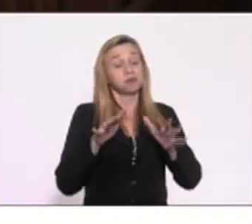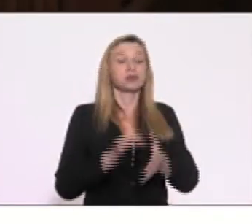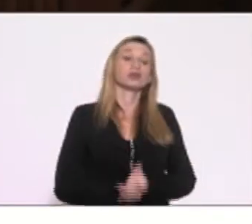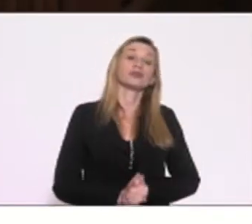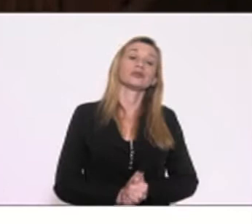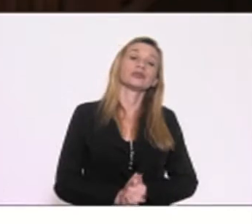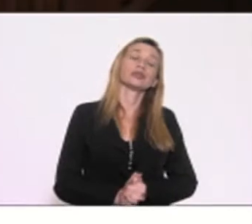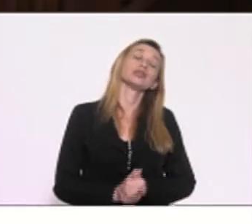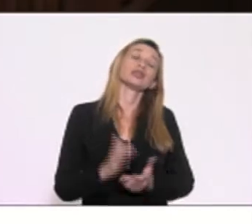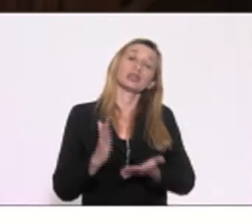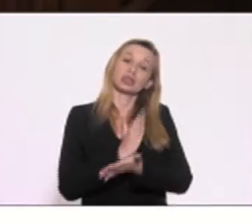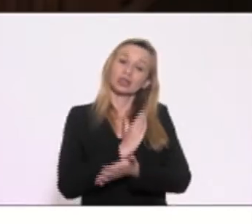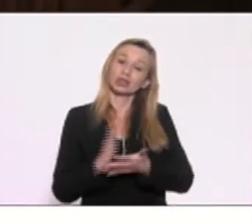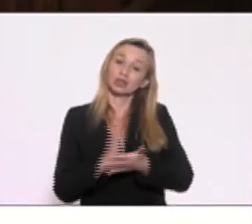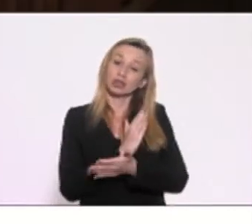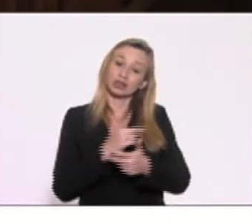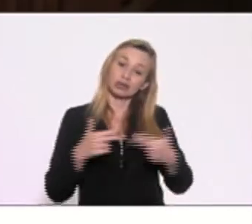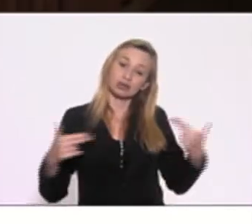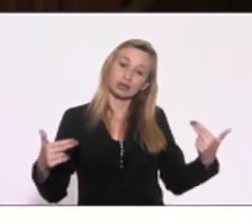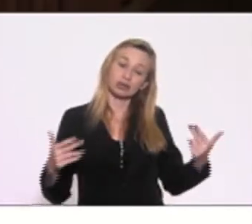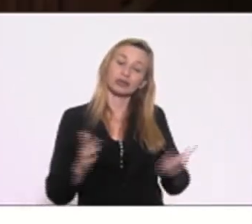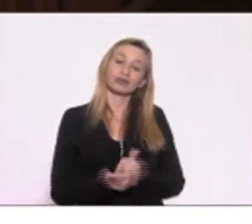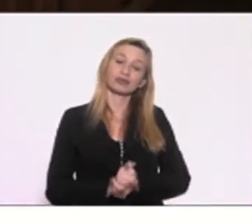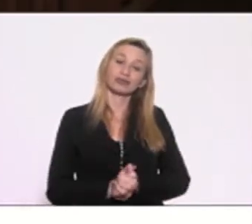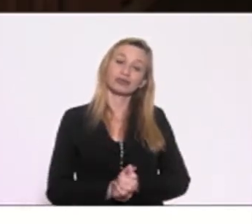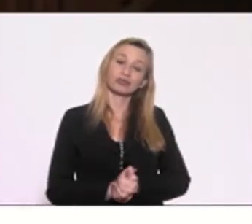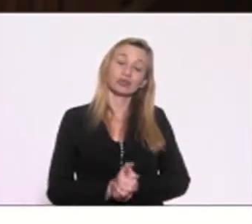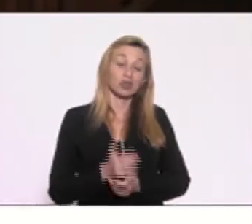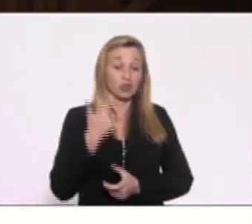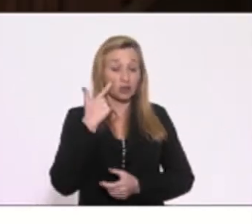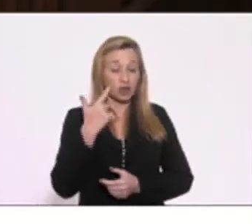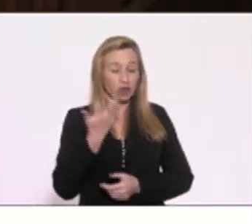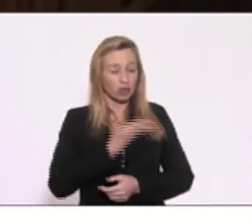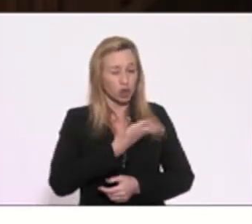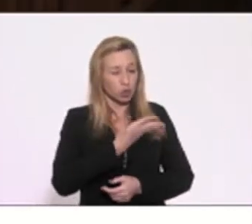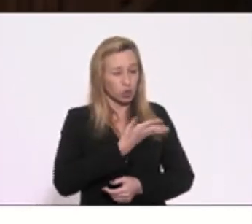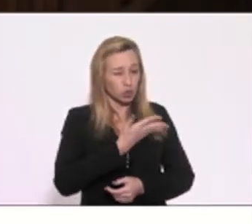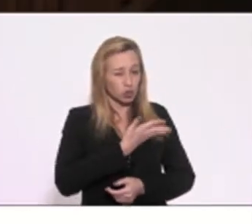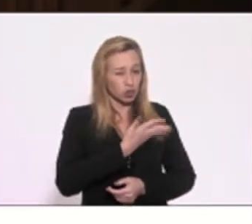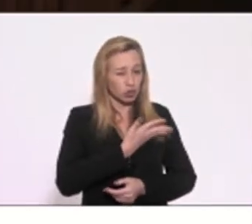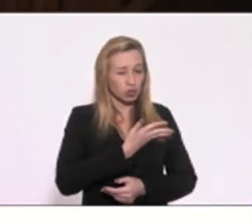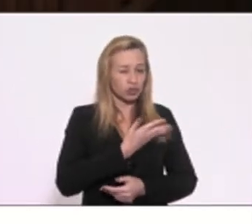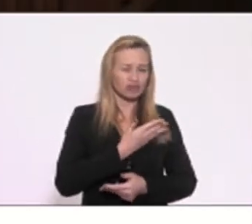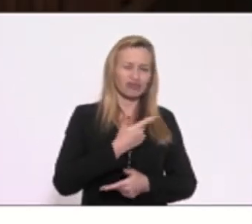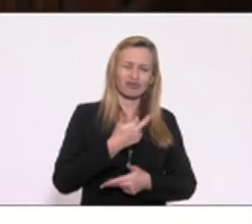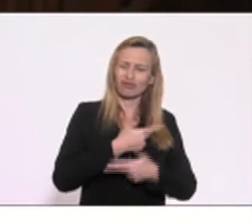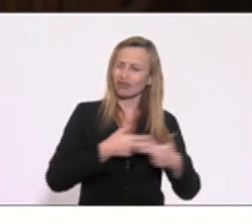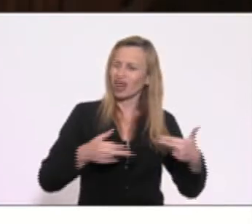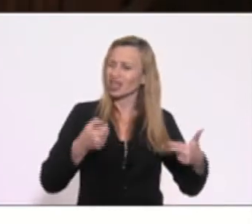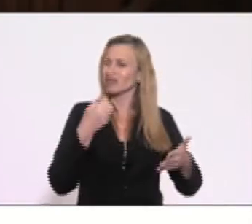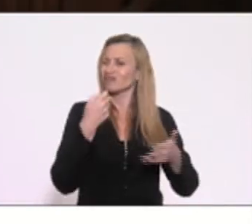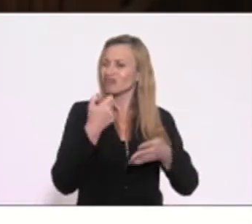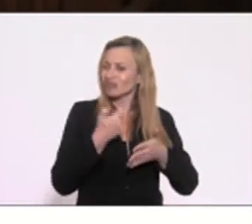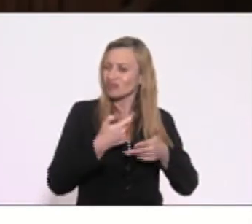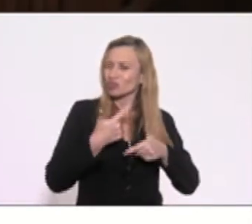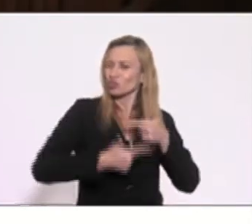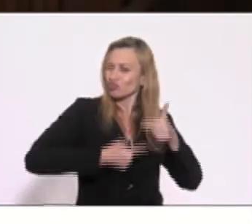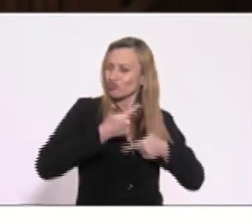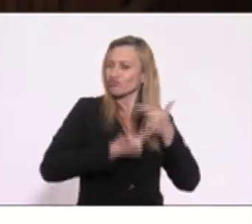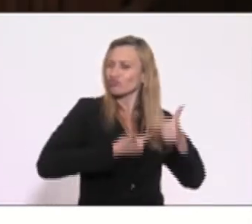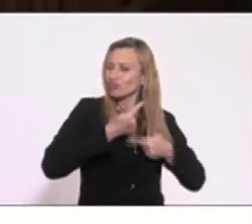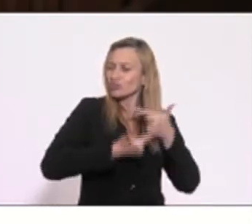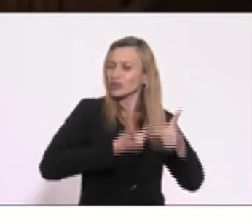porque muitas vezes a gente vê companheiros de muitas lutas,